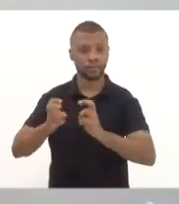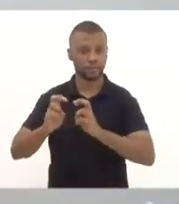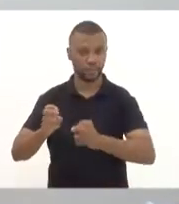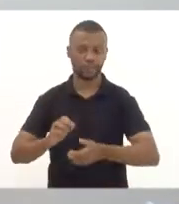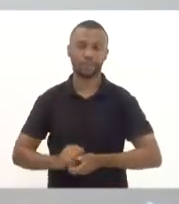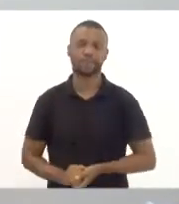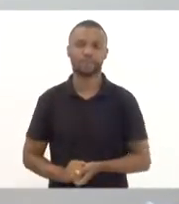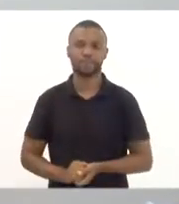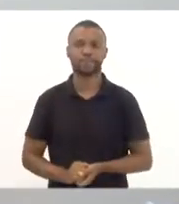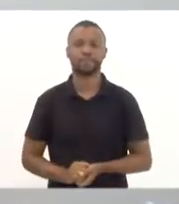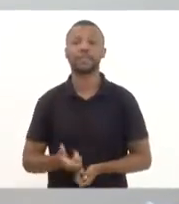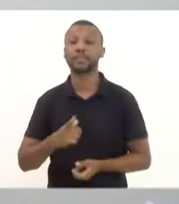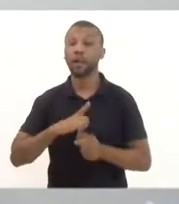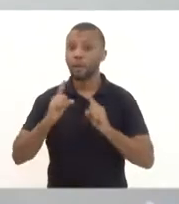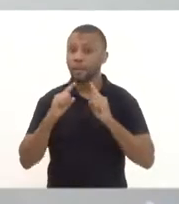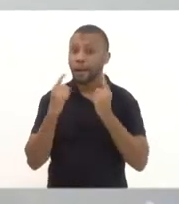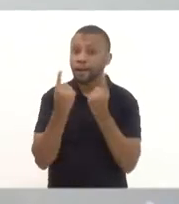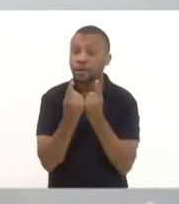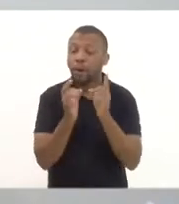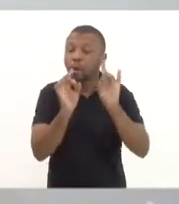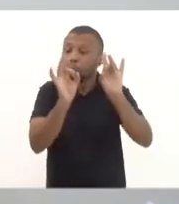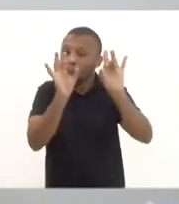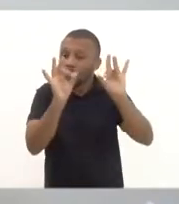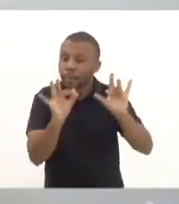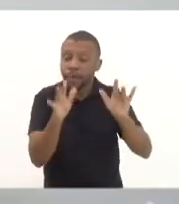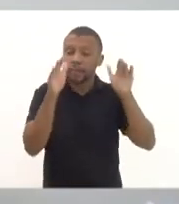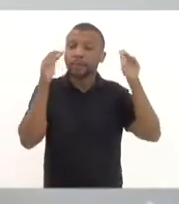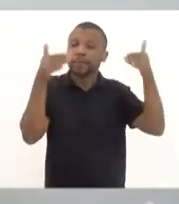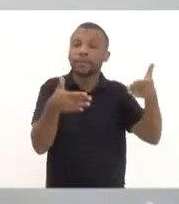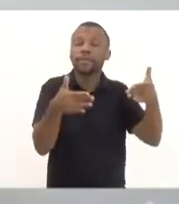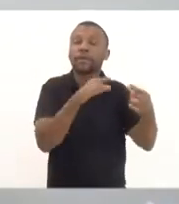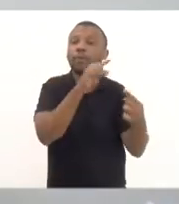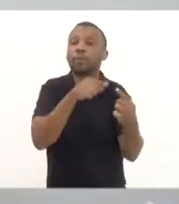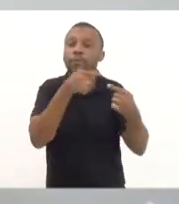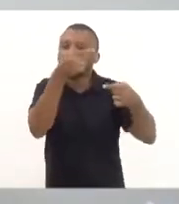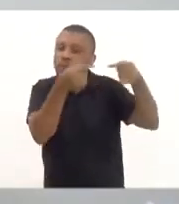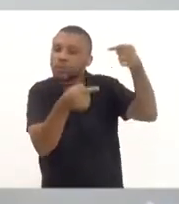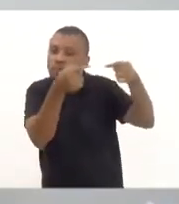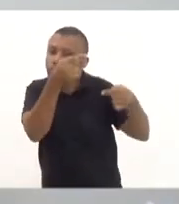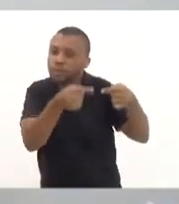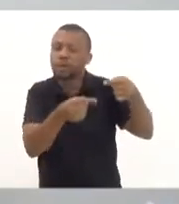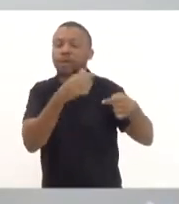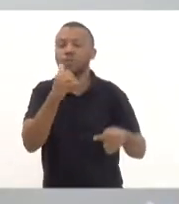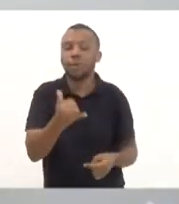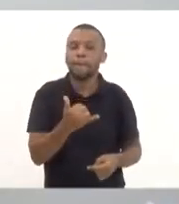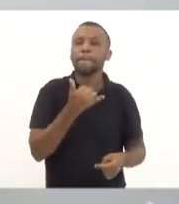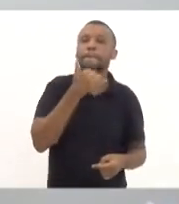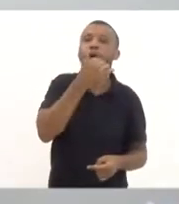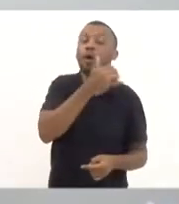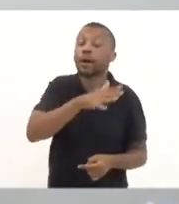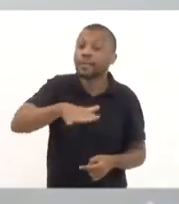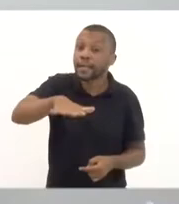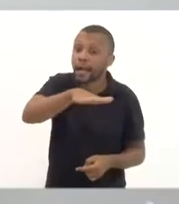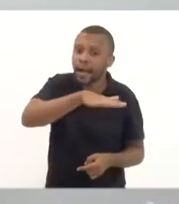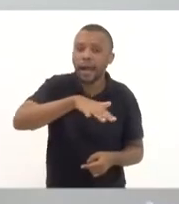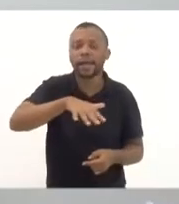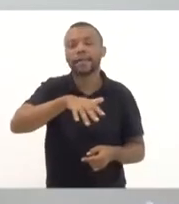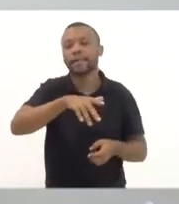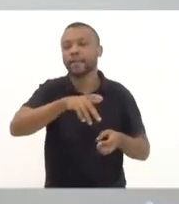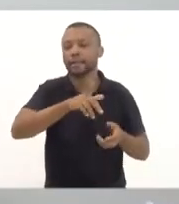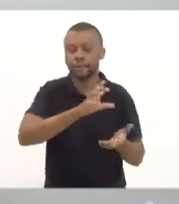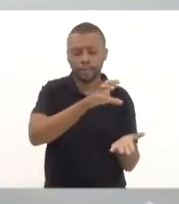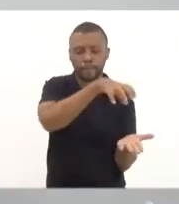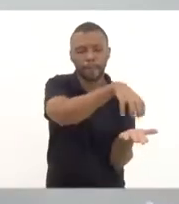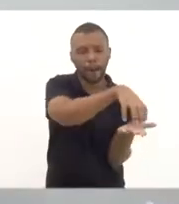sessão exclusiva para discutir a questão dos acidentes ocorridos no âmbito das estações de